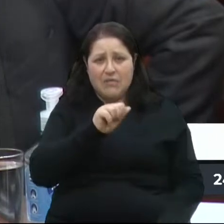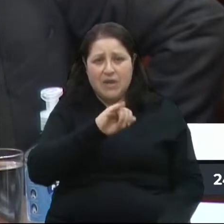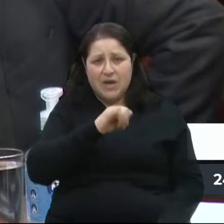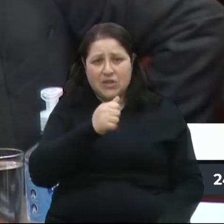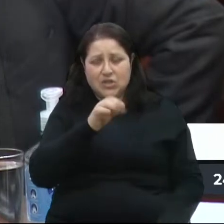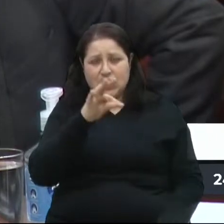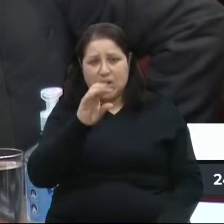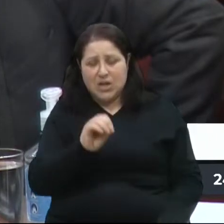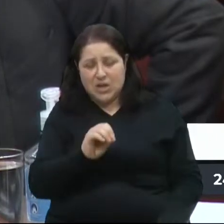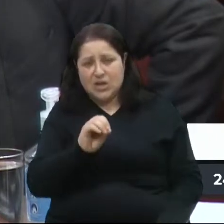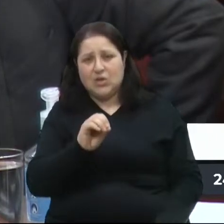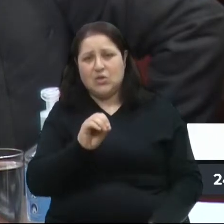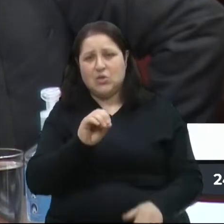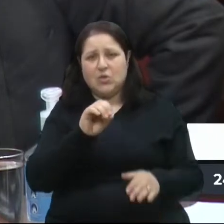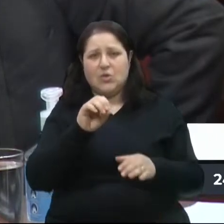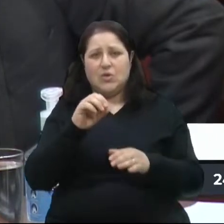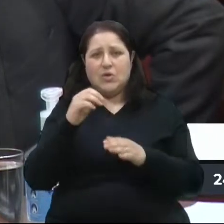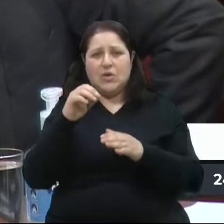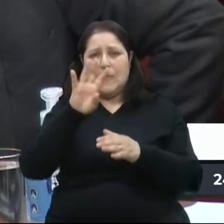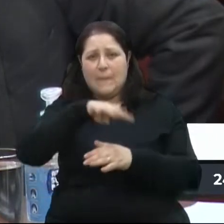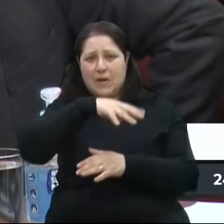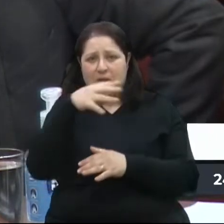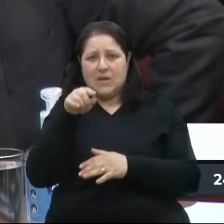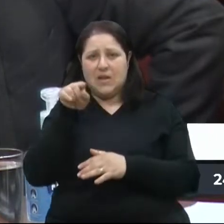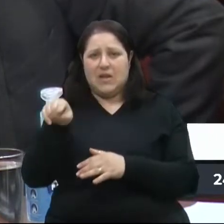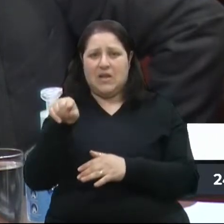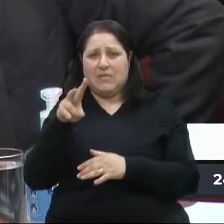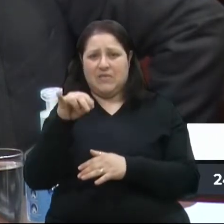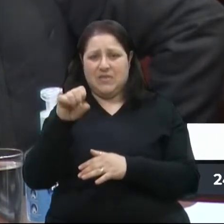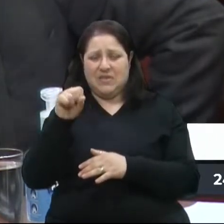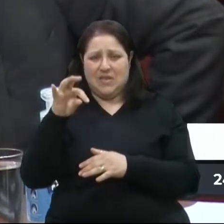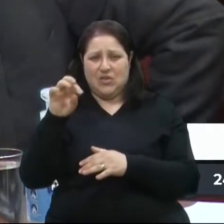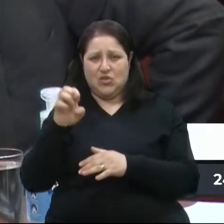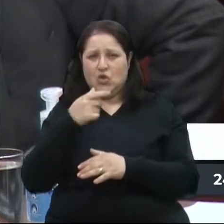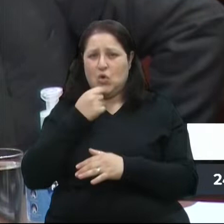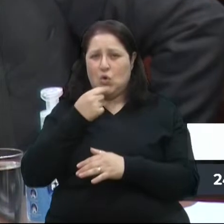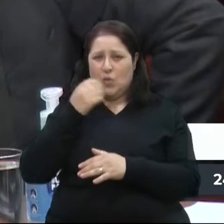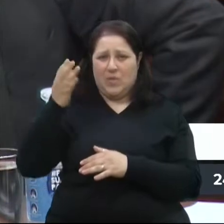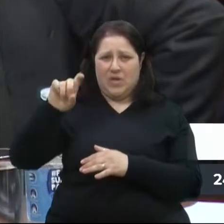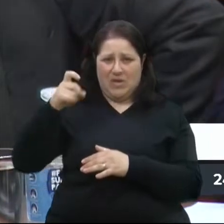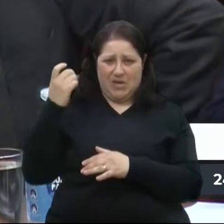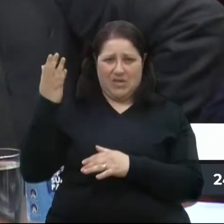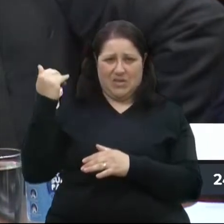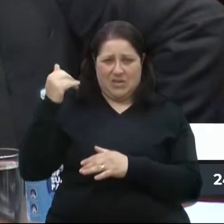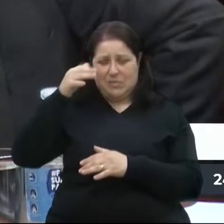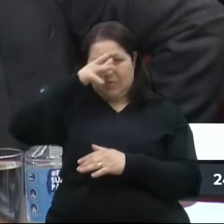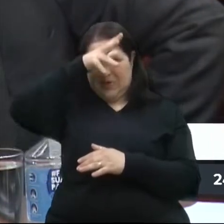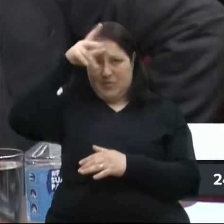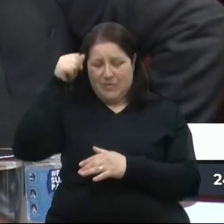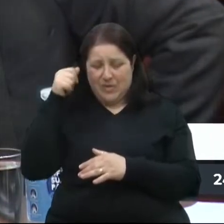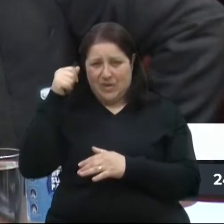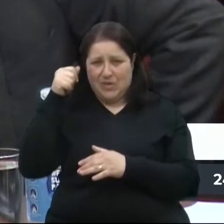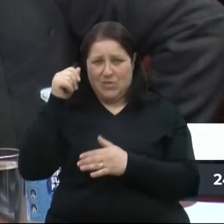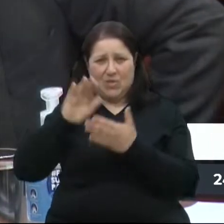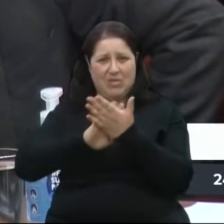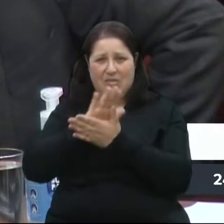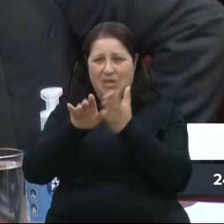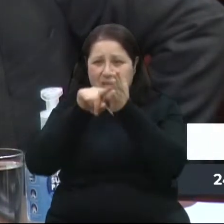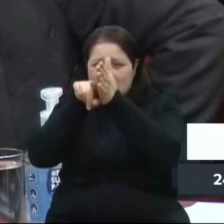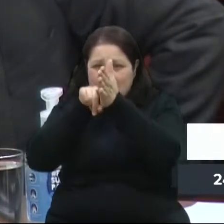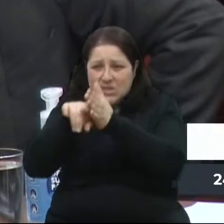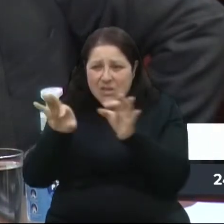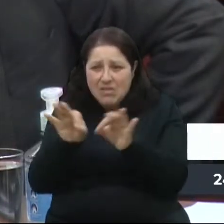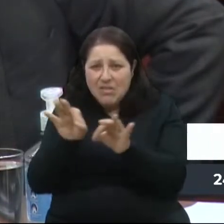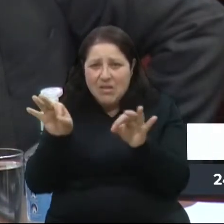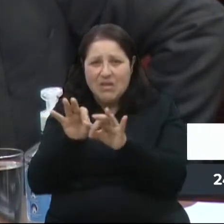fez lava-jato nenhuma. E nós estamos pagando o preço. Aliás, a população vai deixar de ter creche, vai deixar de ter vaga em escola, vai deixar